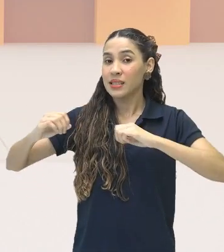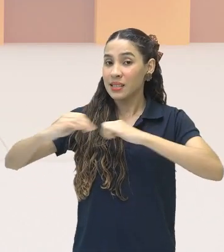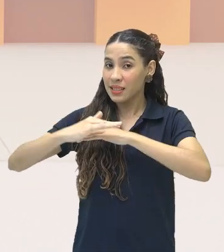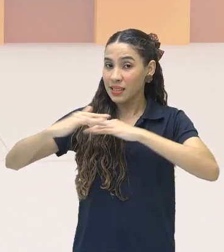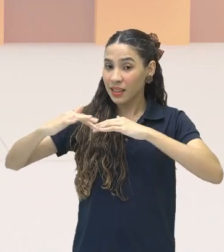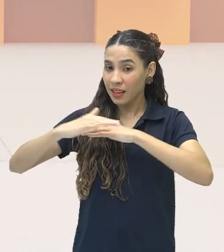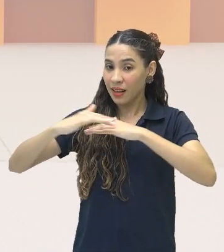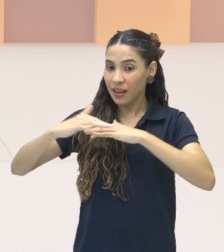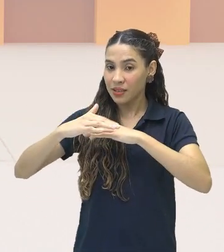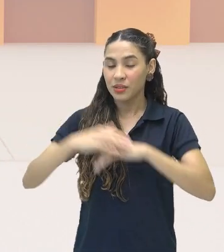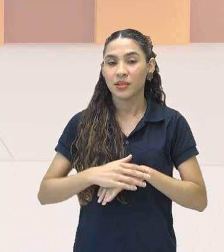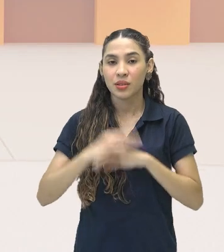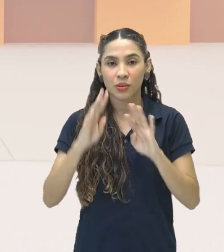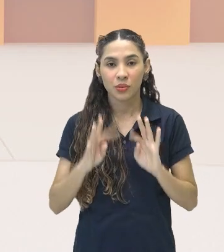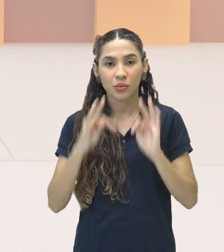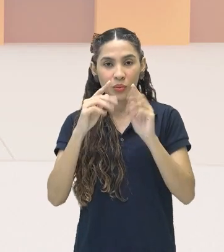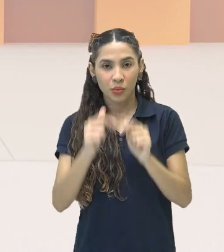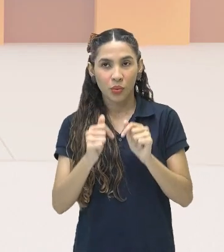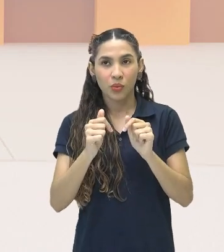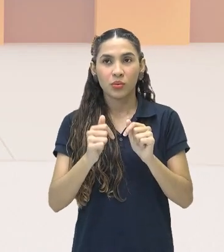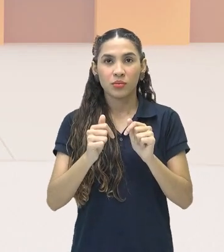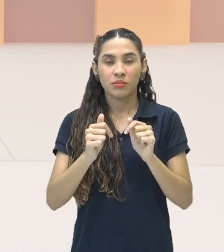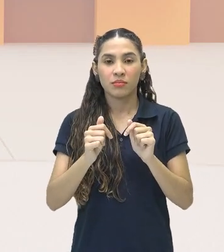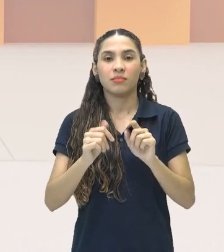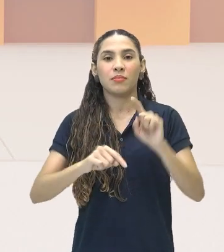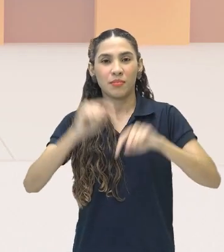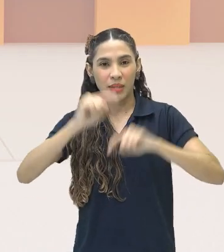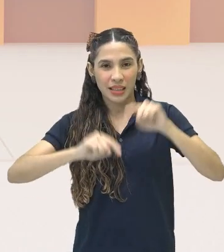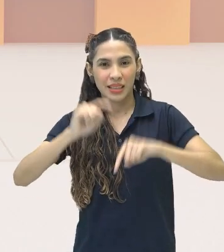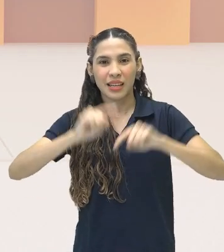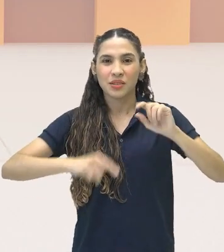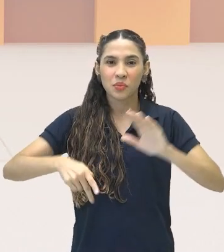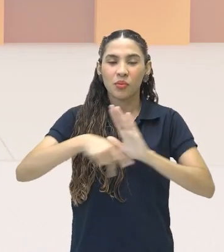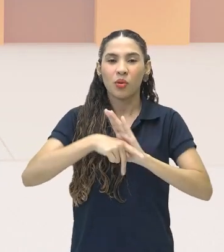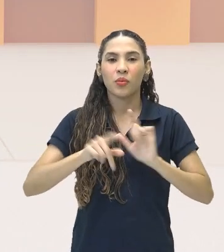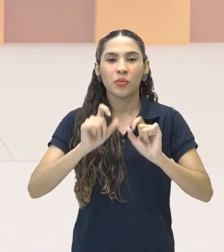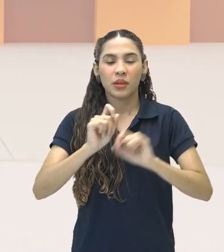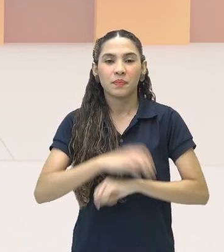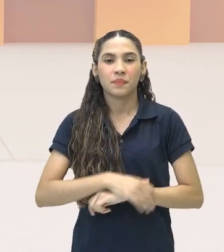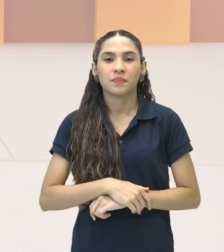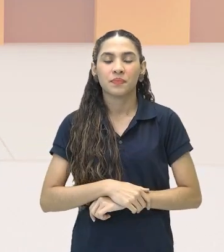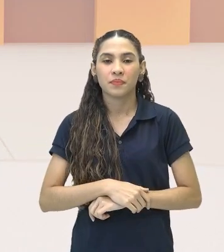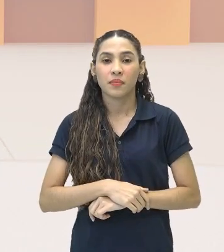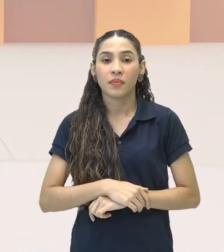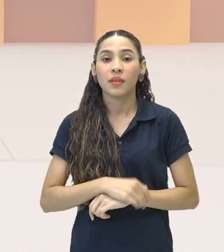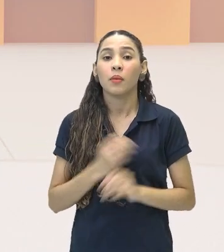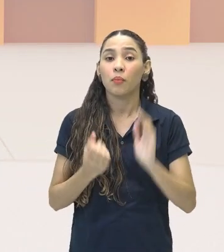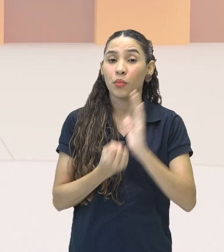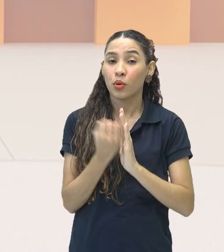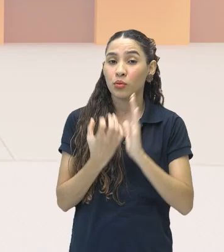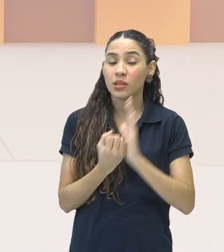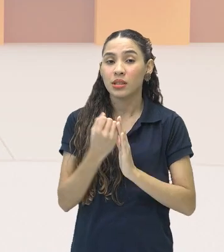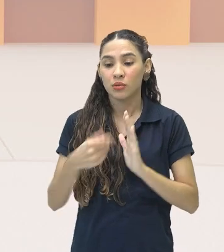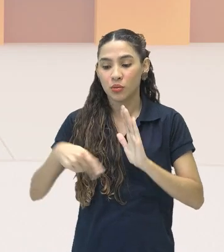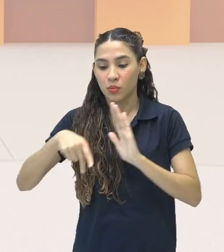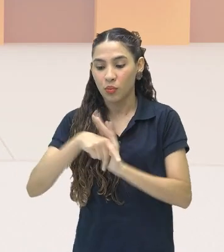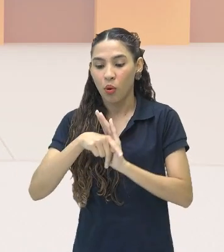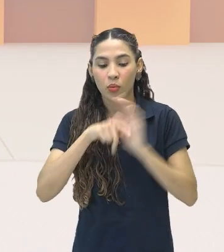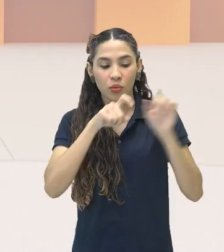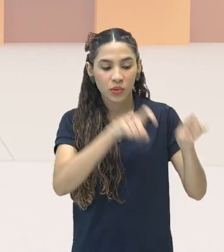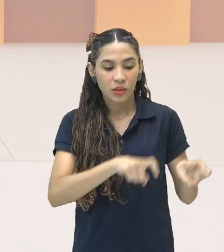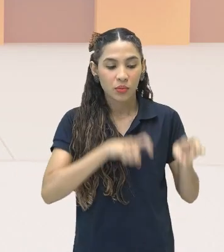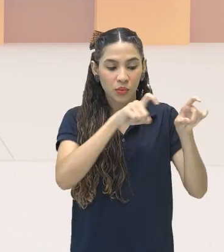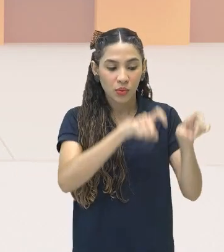cidades, onde muitos desses produtos que são muitas vezes produzidos ali na zona